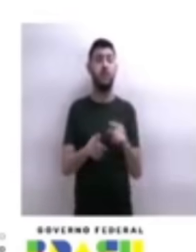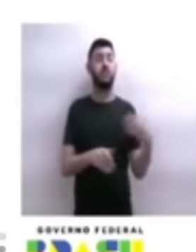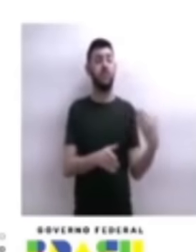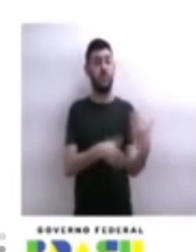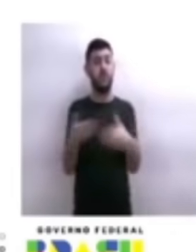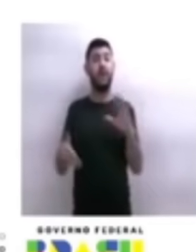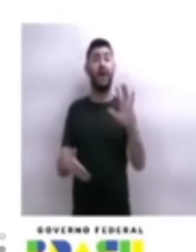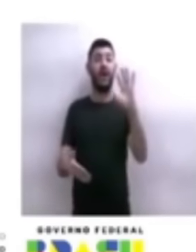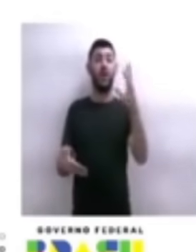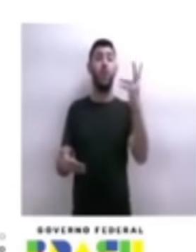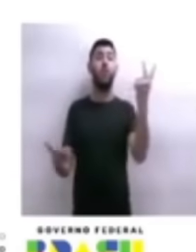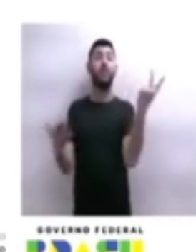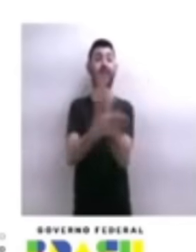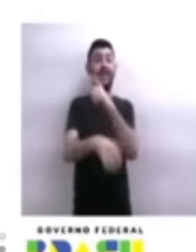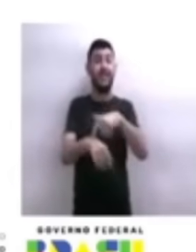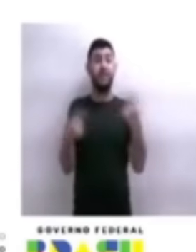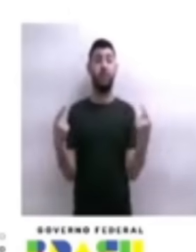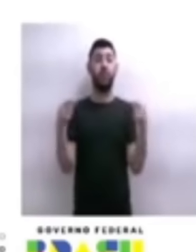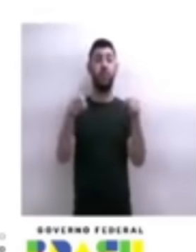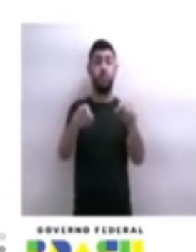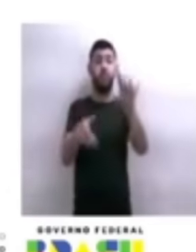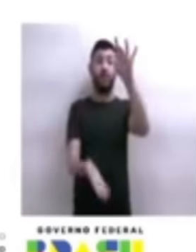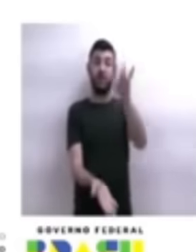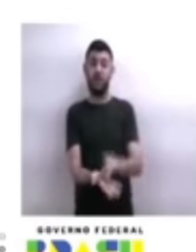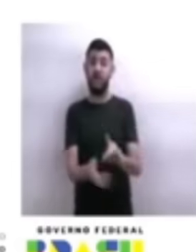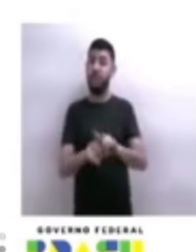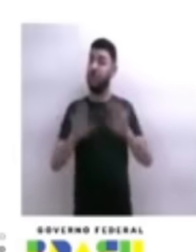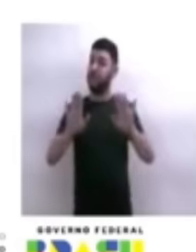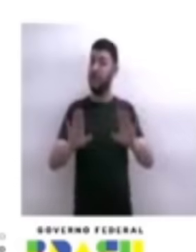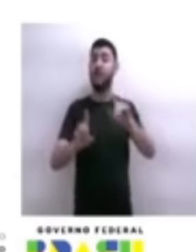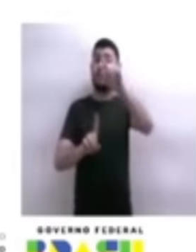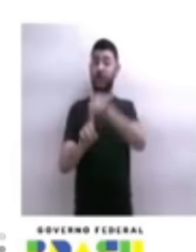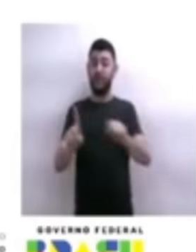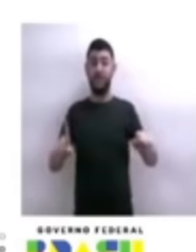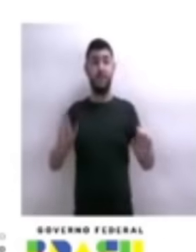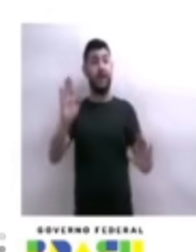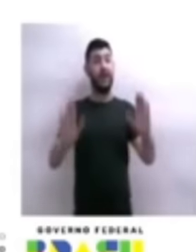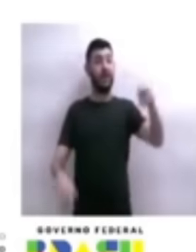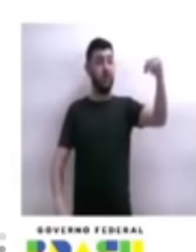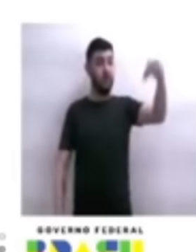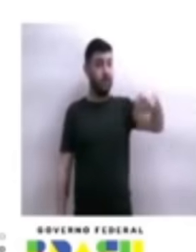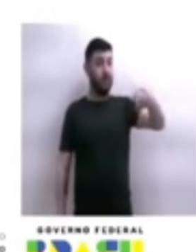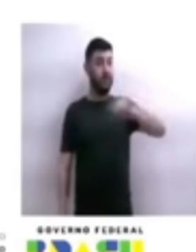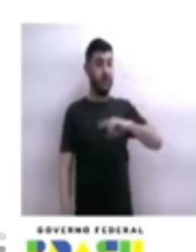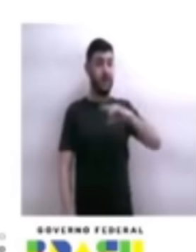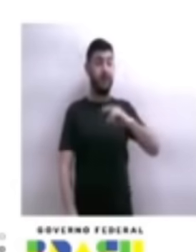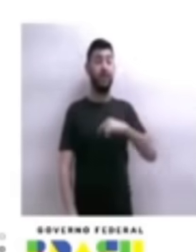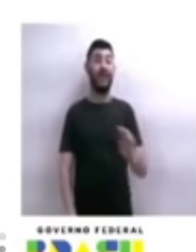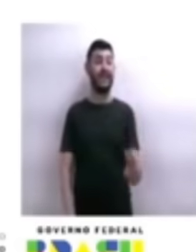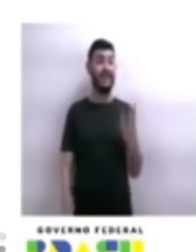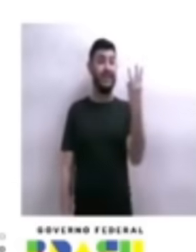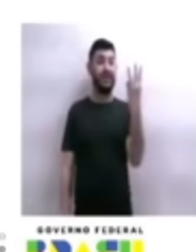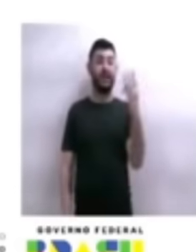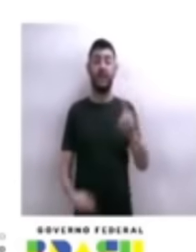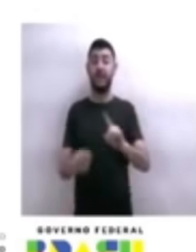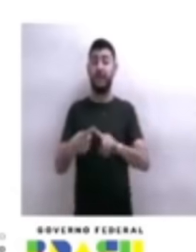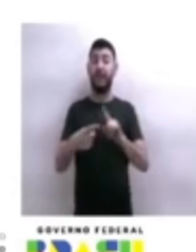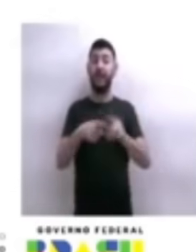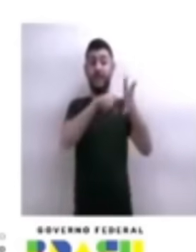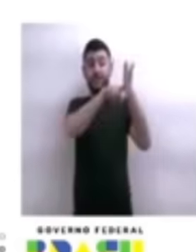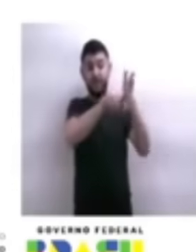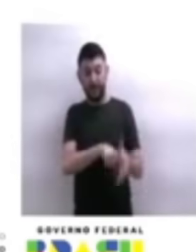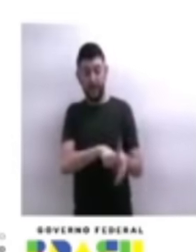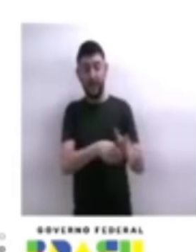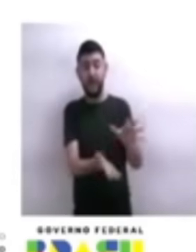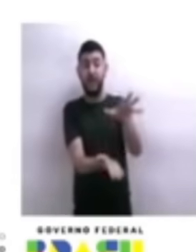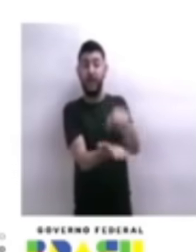tempo. Nesse mês de novembro a gente tem o efeito de 3 processos. A averiguação cadastral, a